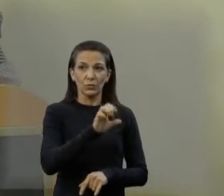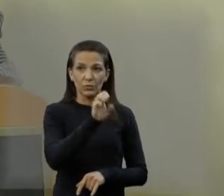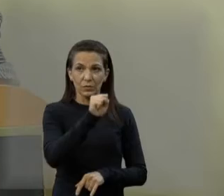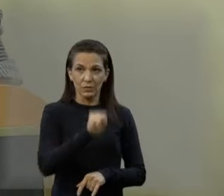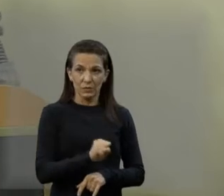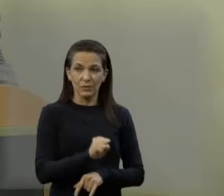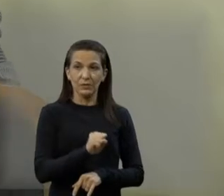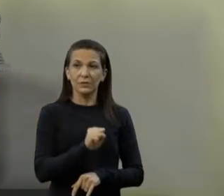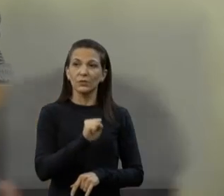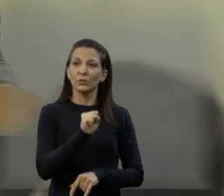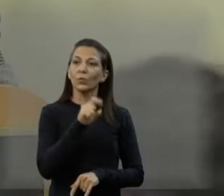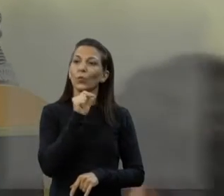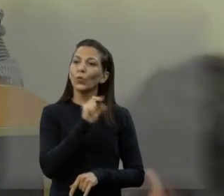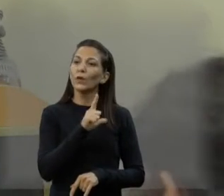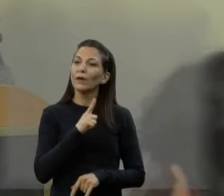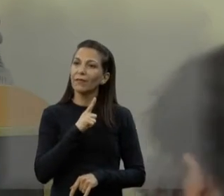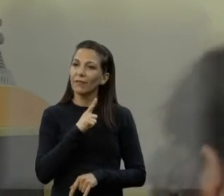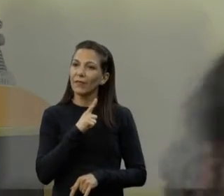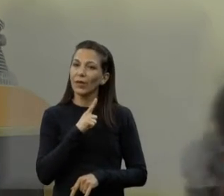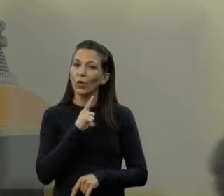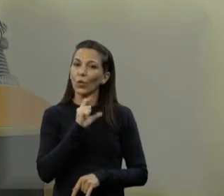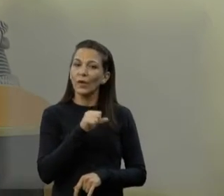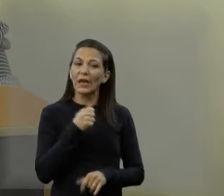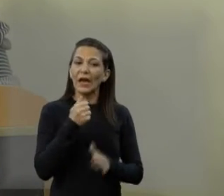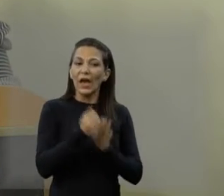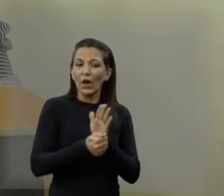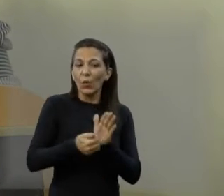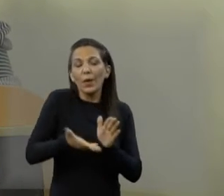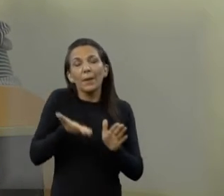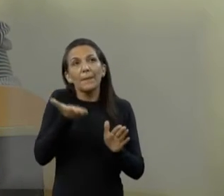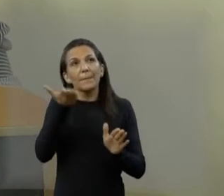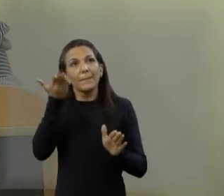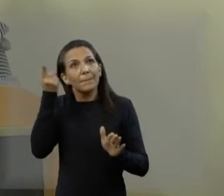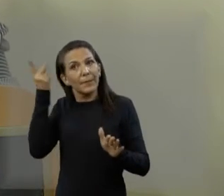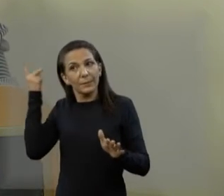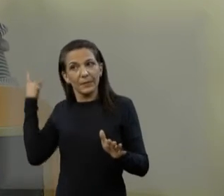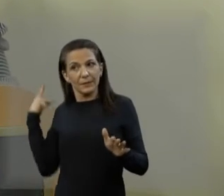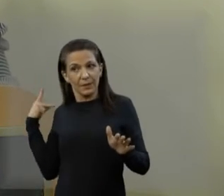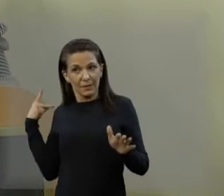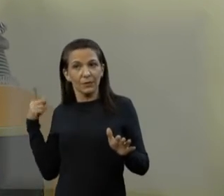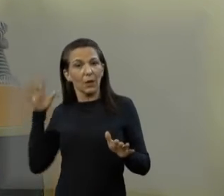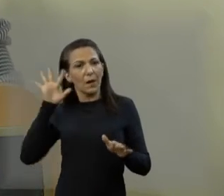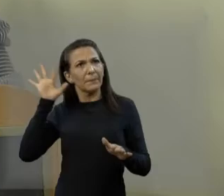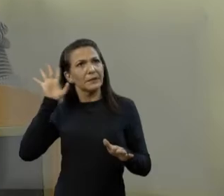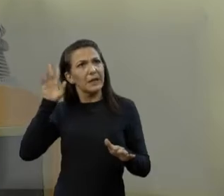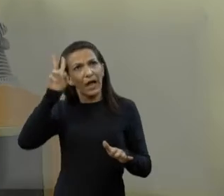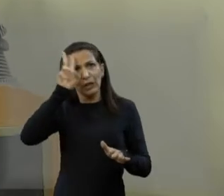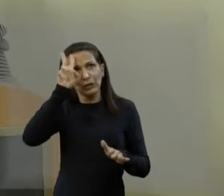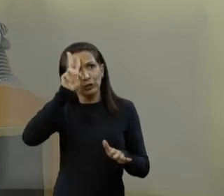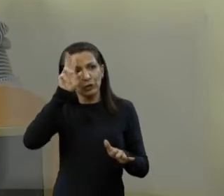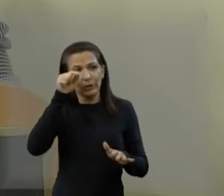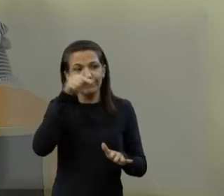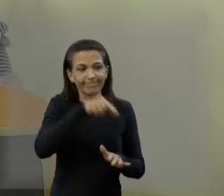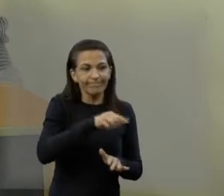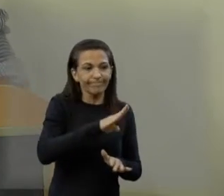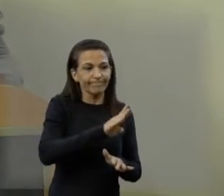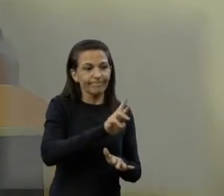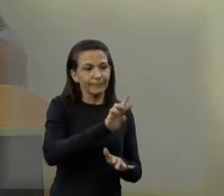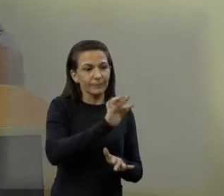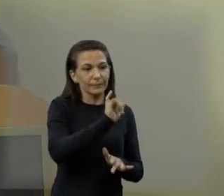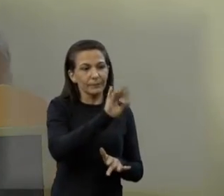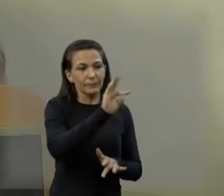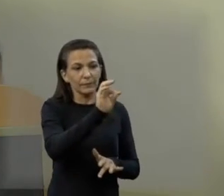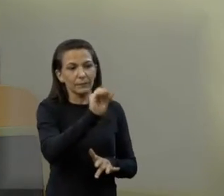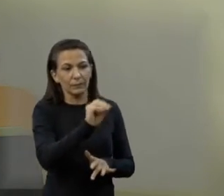Edson tá tratado inclusive do que era Araraquara daquela época Então todo Imaginário tá em torno disso Presidente então